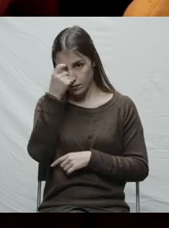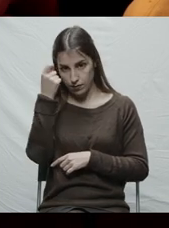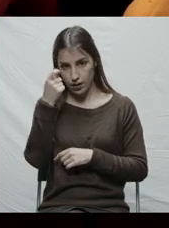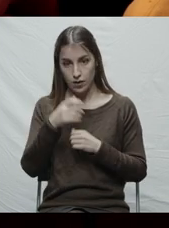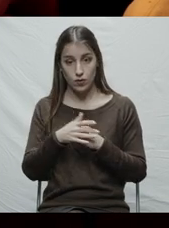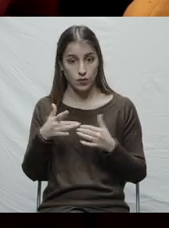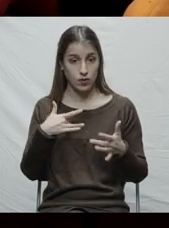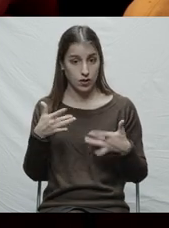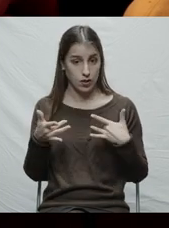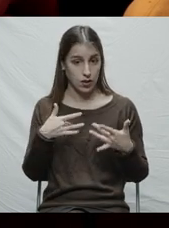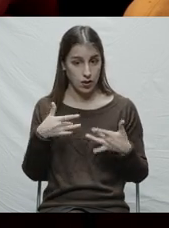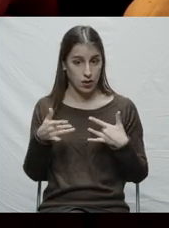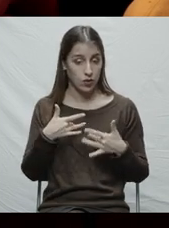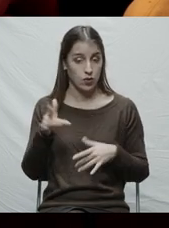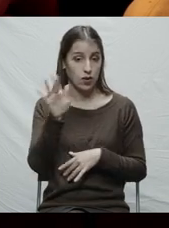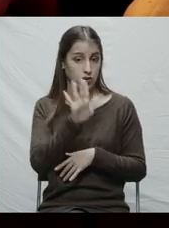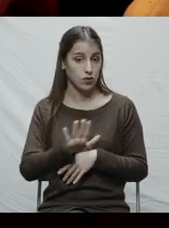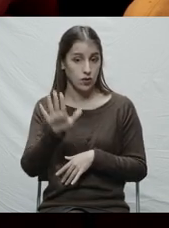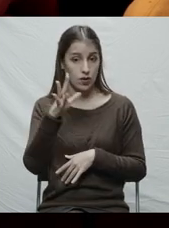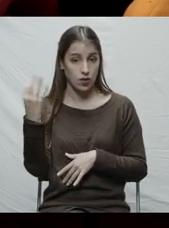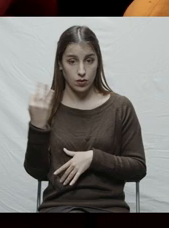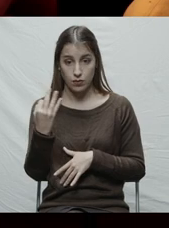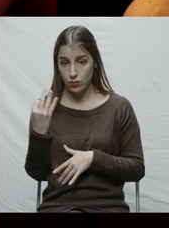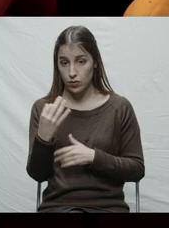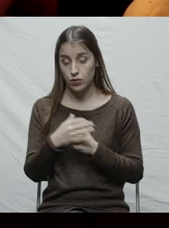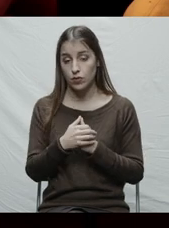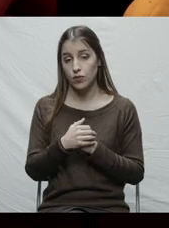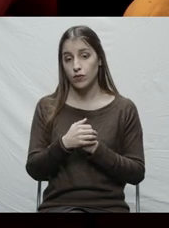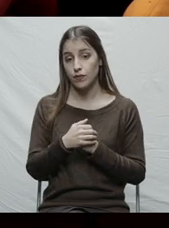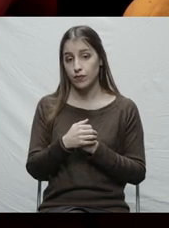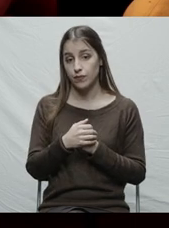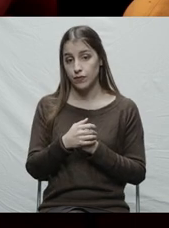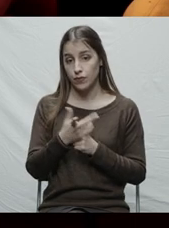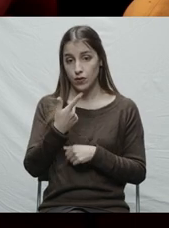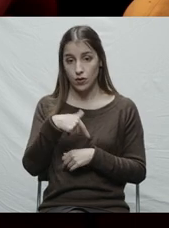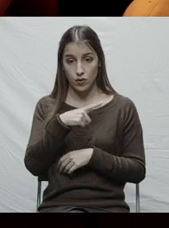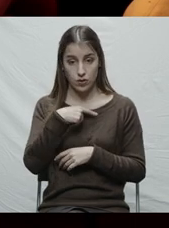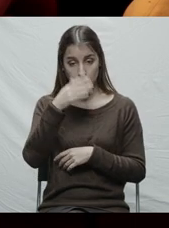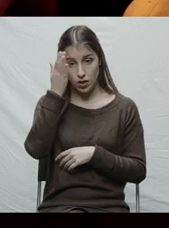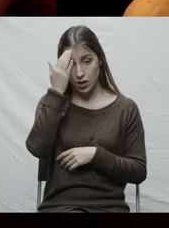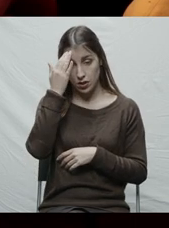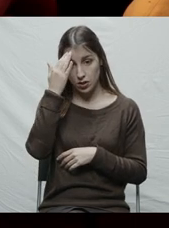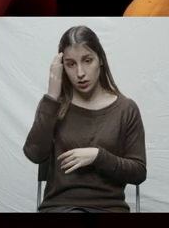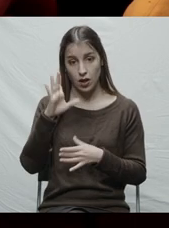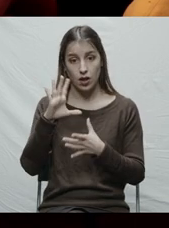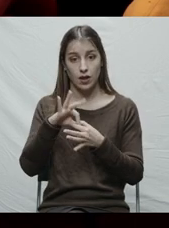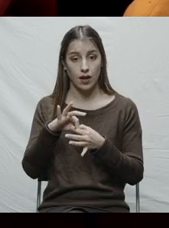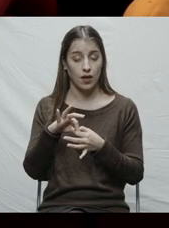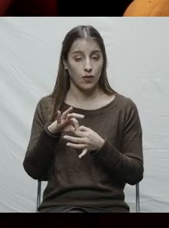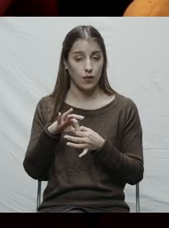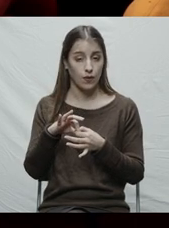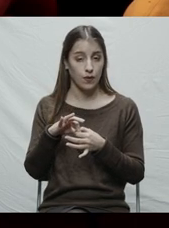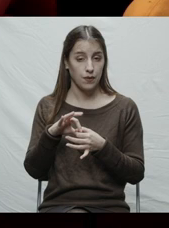Teatro Municipal do Porto, no Grande Auditório, que não sei se terá publicação, porque estamos a pensar que seja mais um